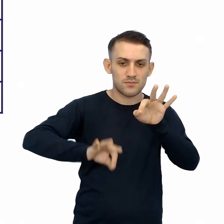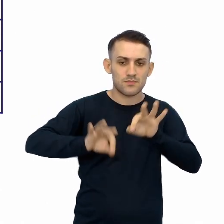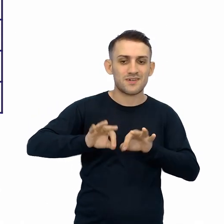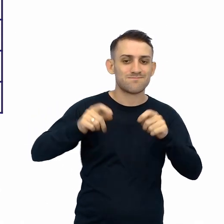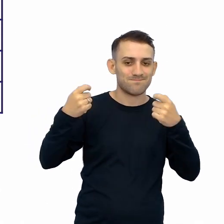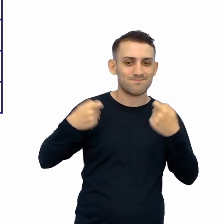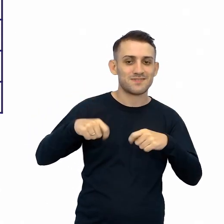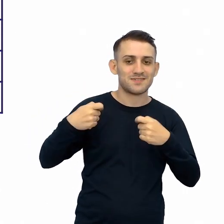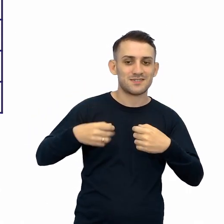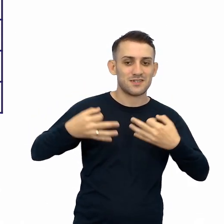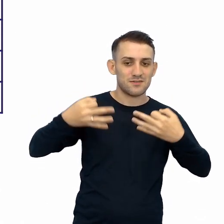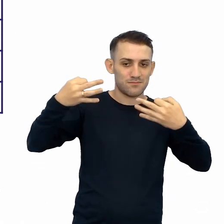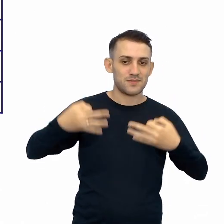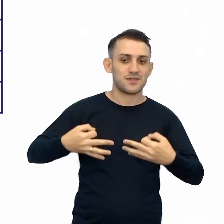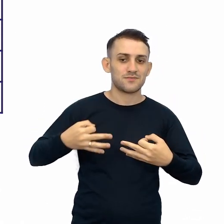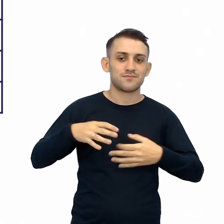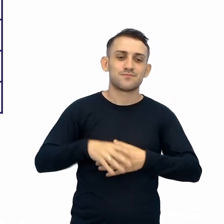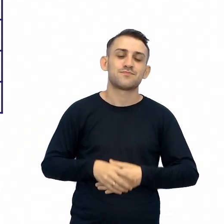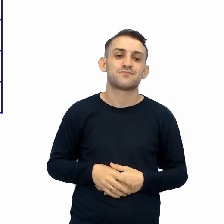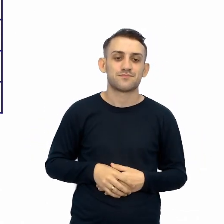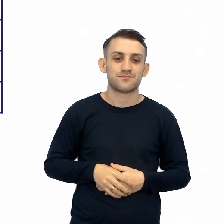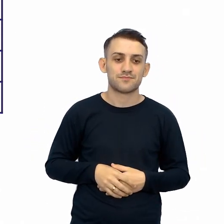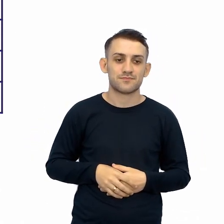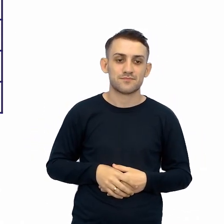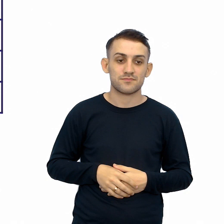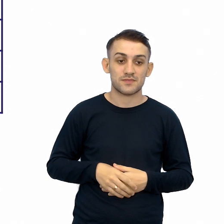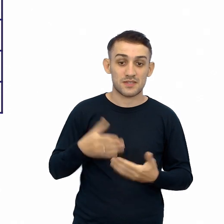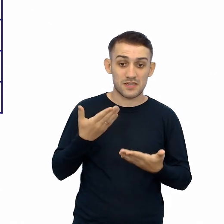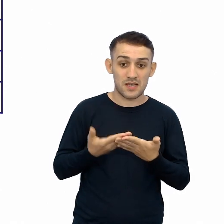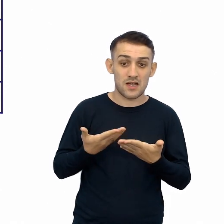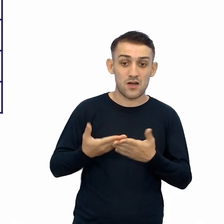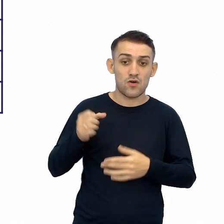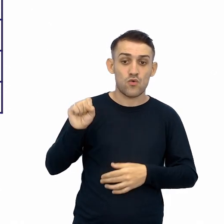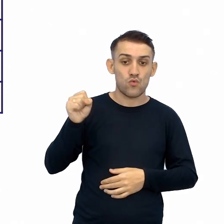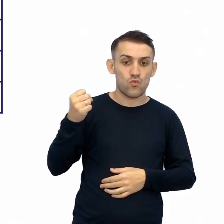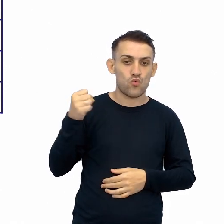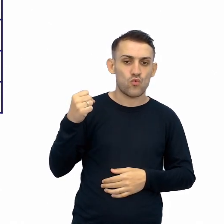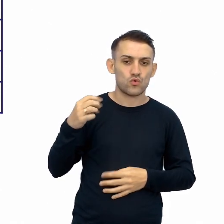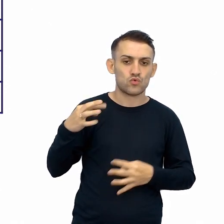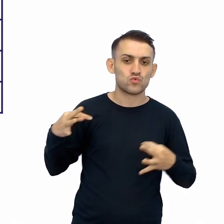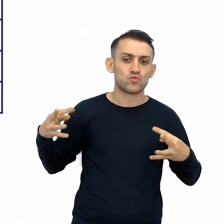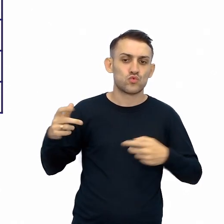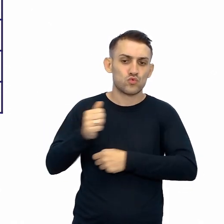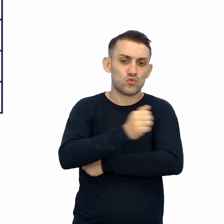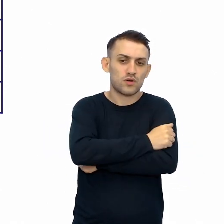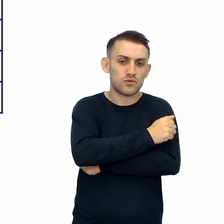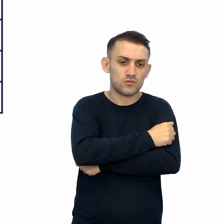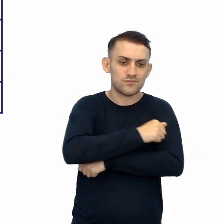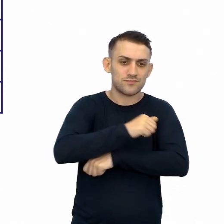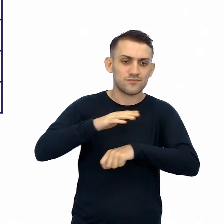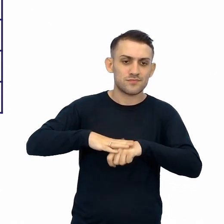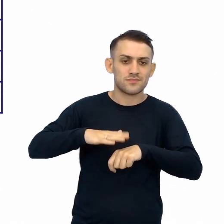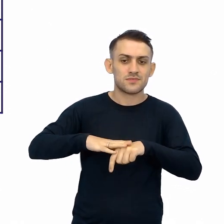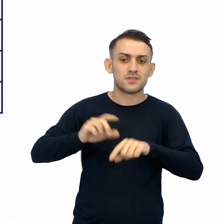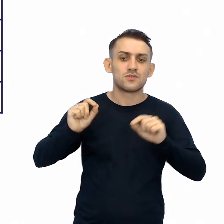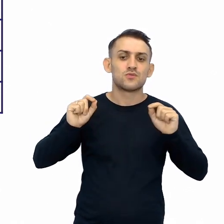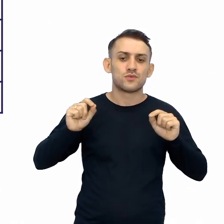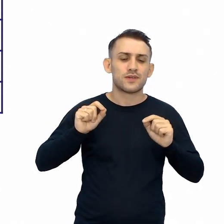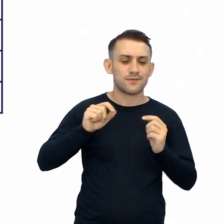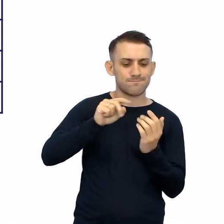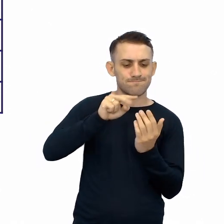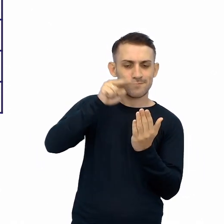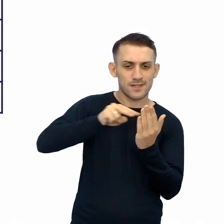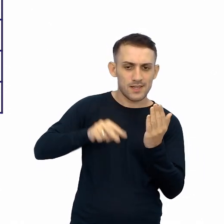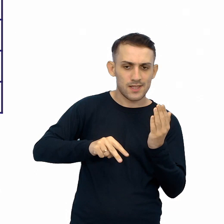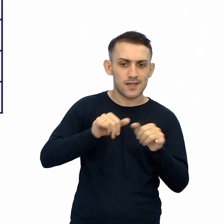são necessários naquela notícia. Na aula 8, os estudantes vão, os trios, né? Vão ler